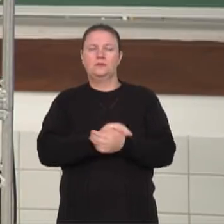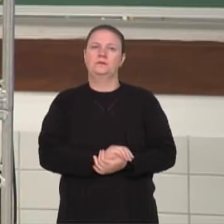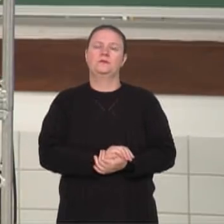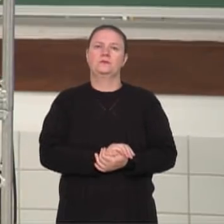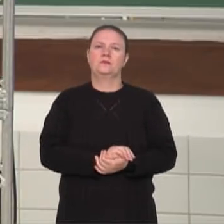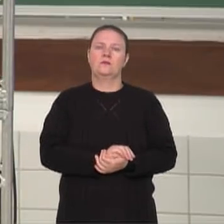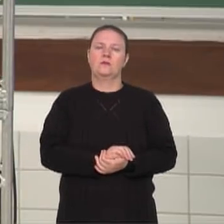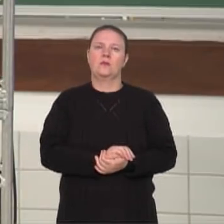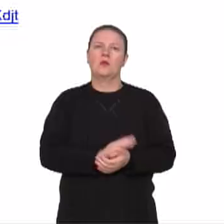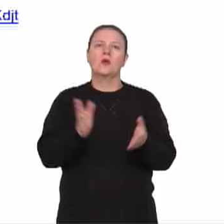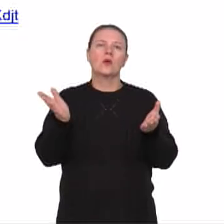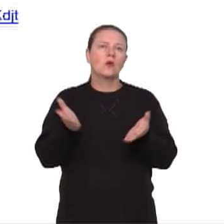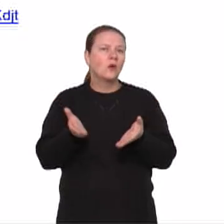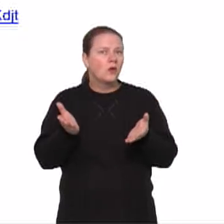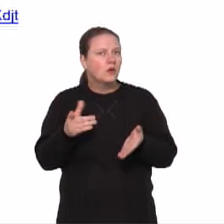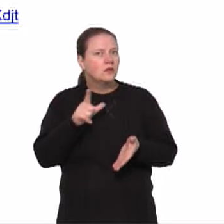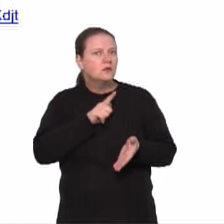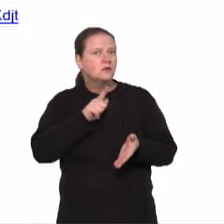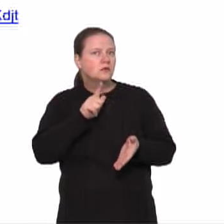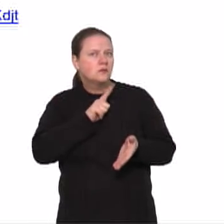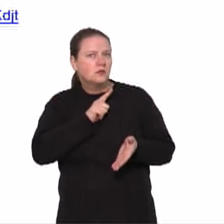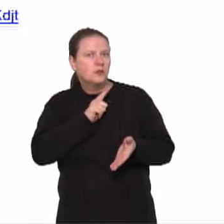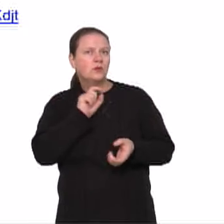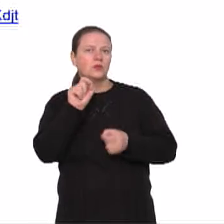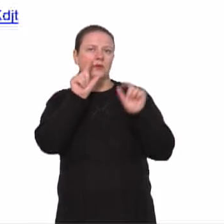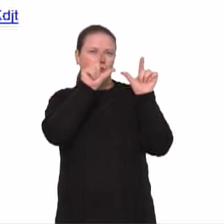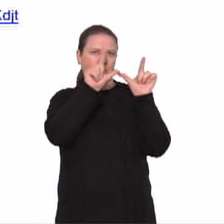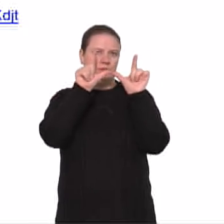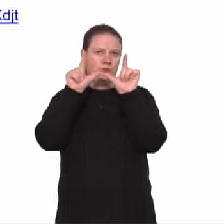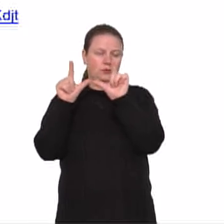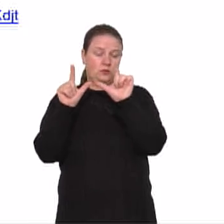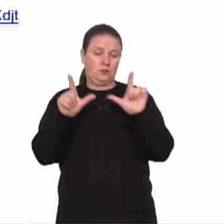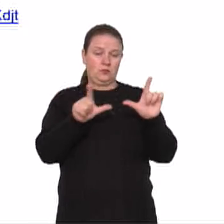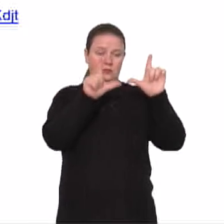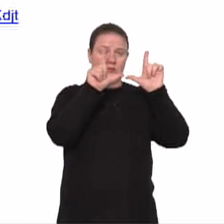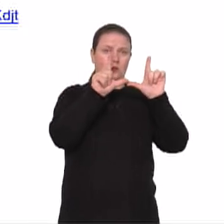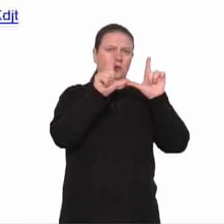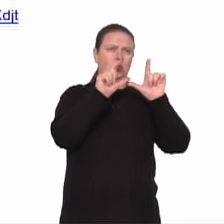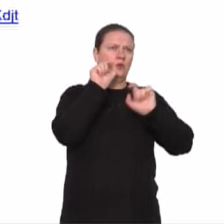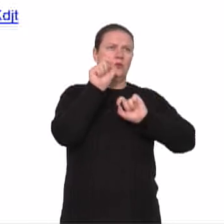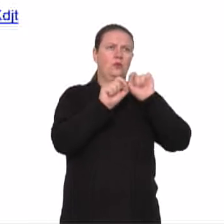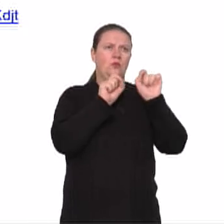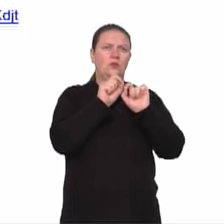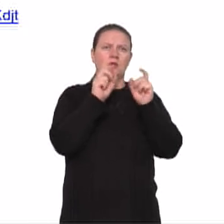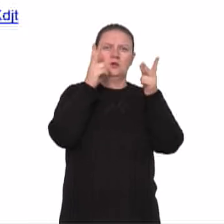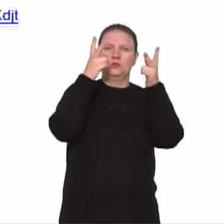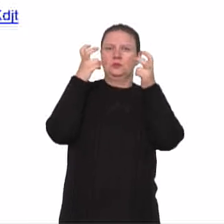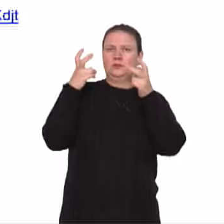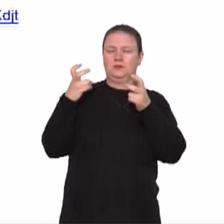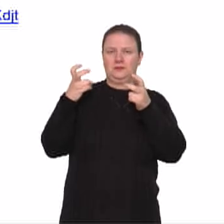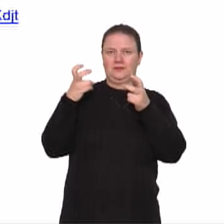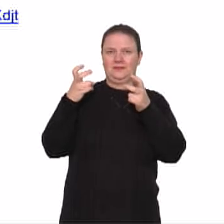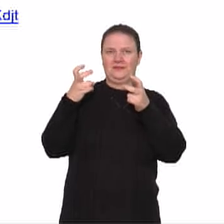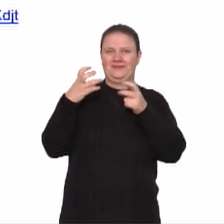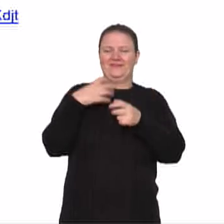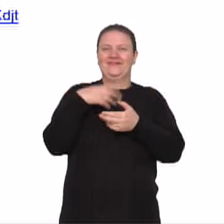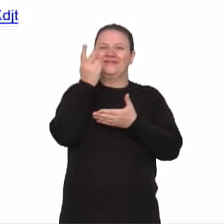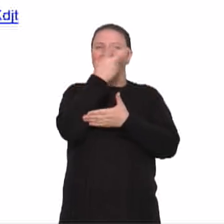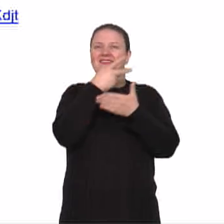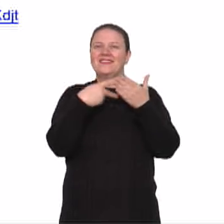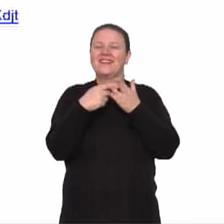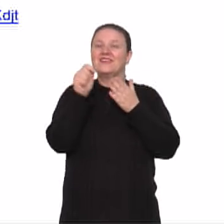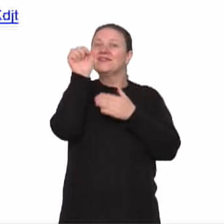lá, a gente tem aqui a tirinha, né? Então no primeiro quadrinho, quais são os elementos que a gente vê aí em termos de desenhos,